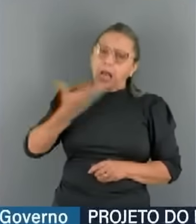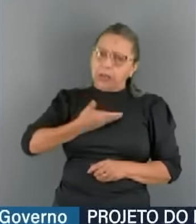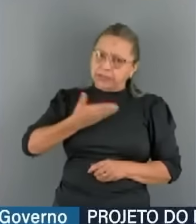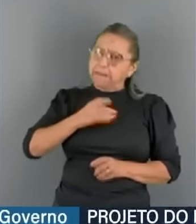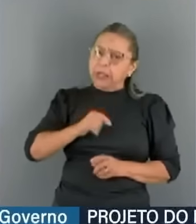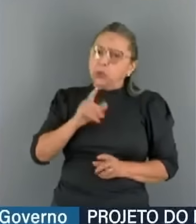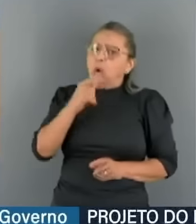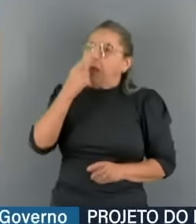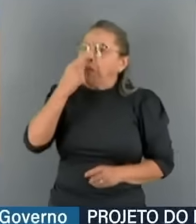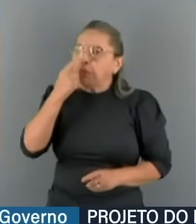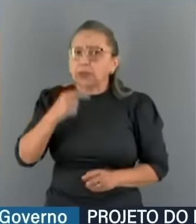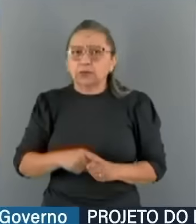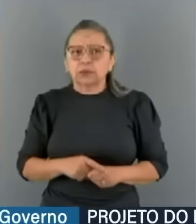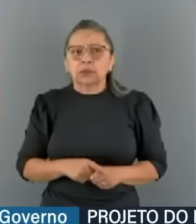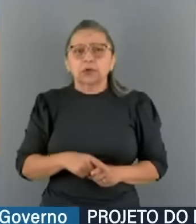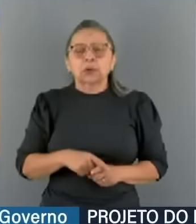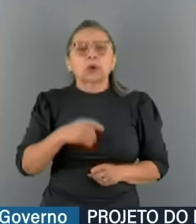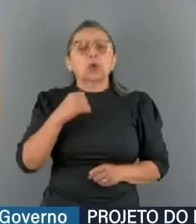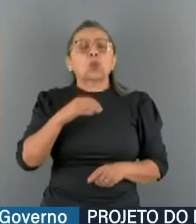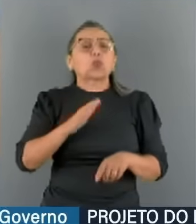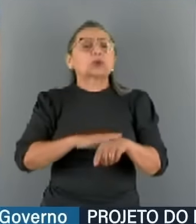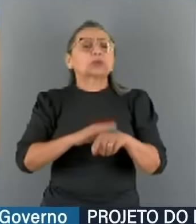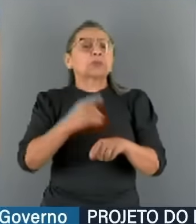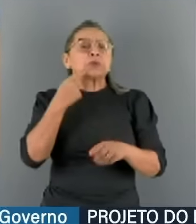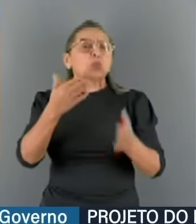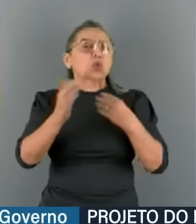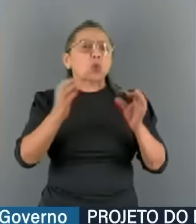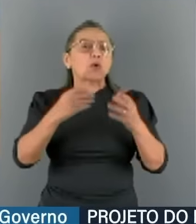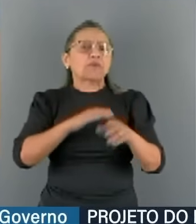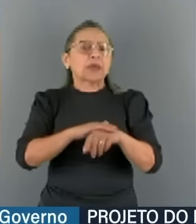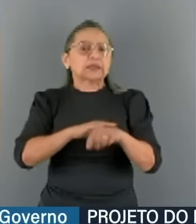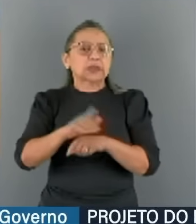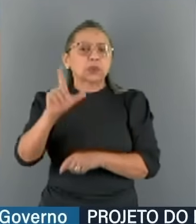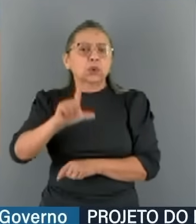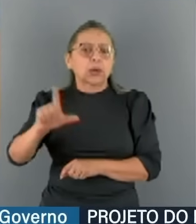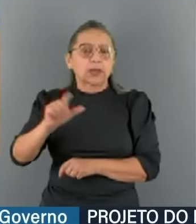Lula. O senhor fala há quanto tempo o senhor não fala com Lula?